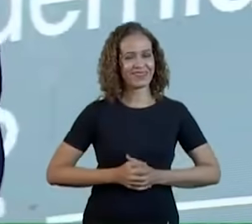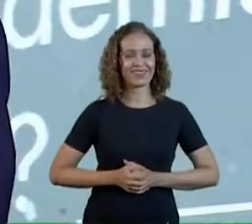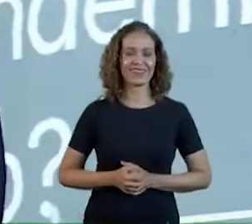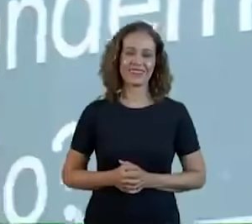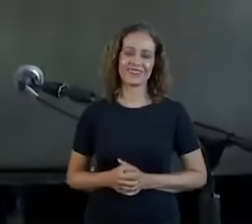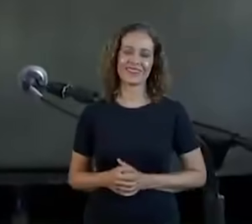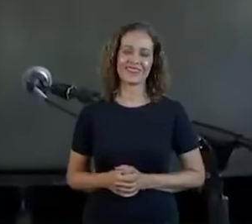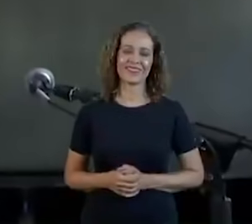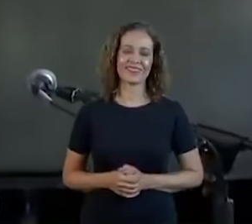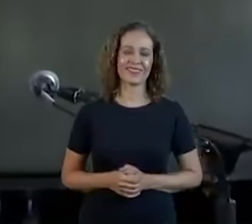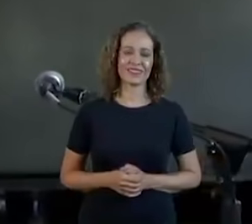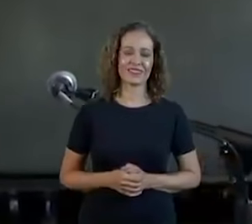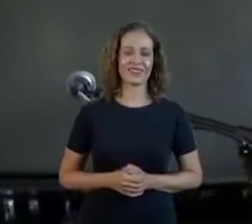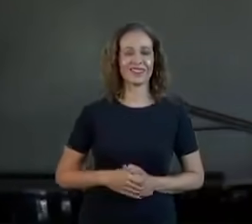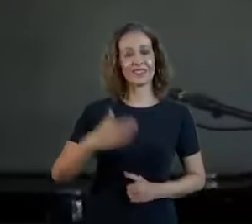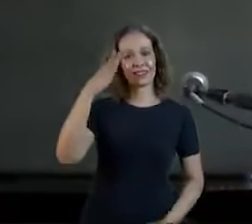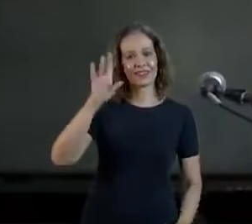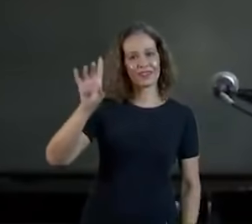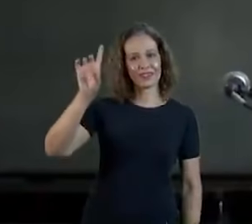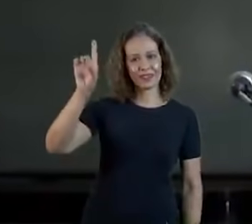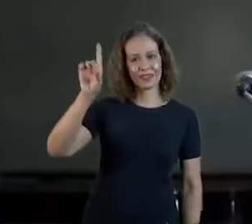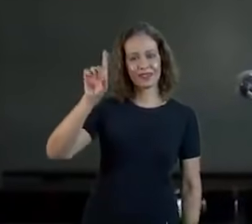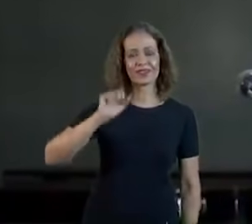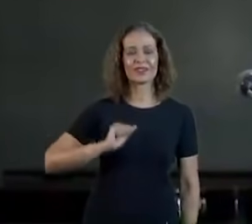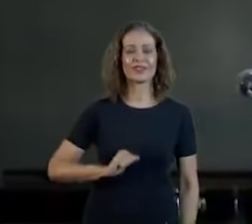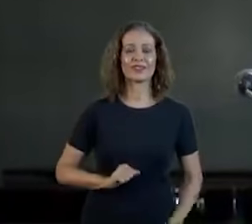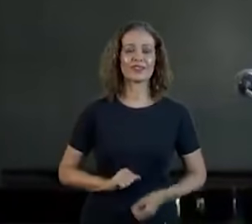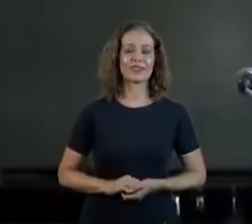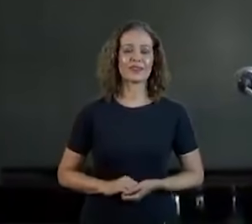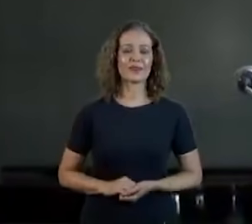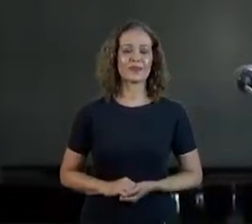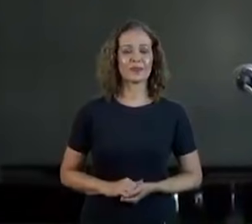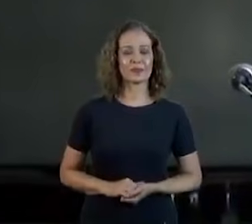Né? Graças a Deus.